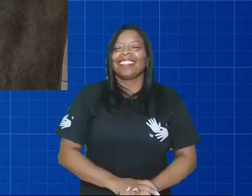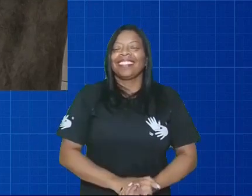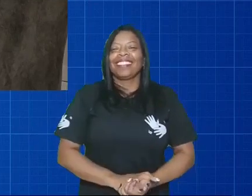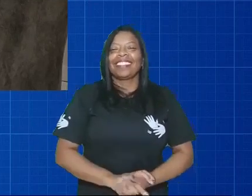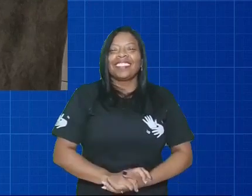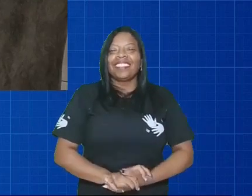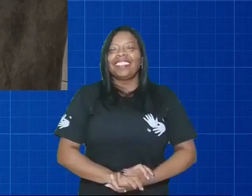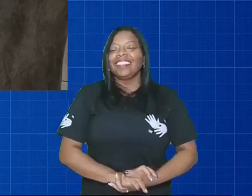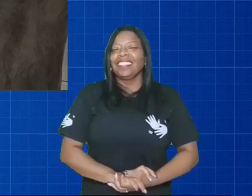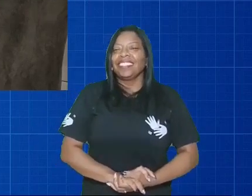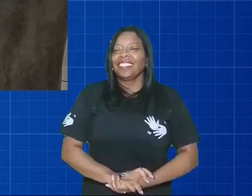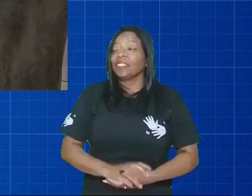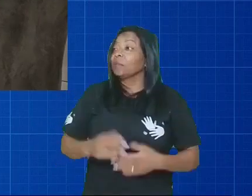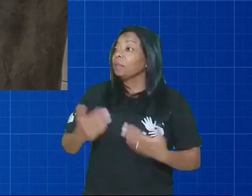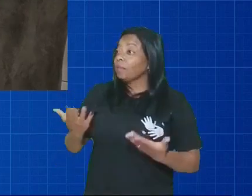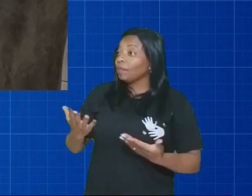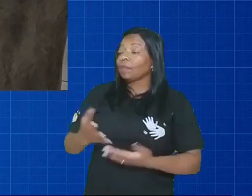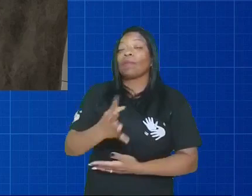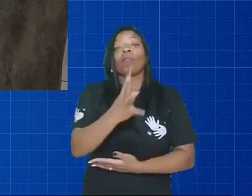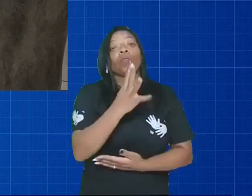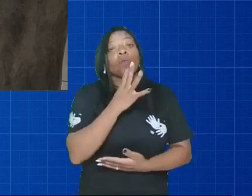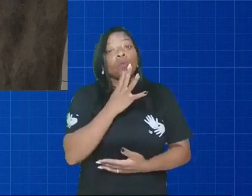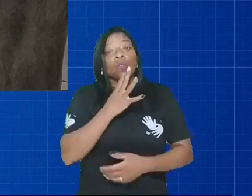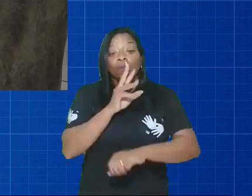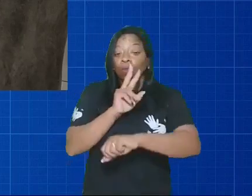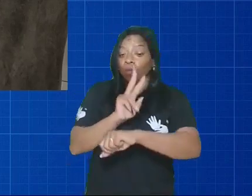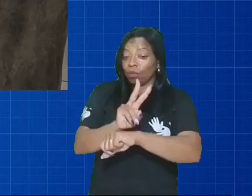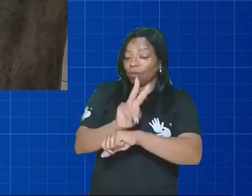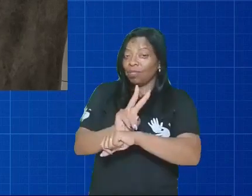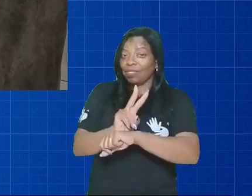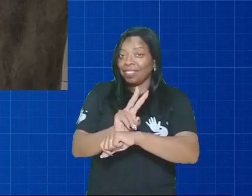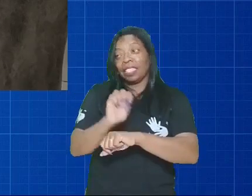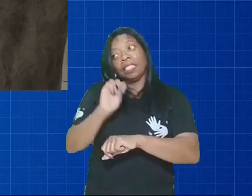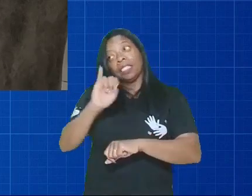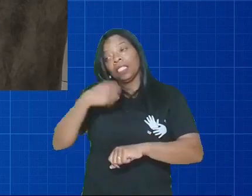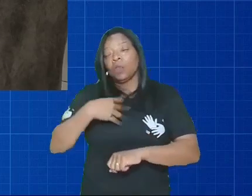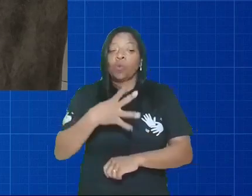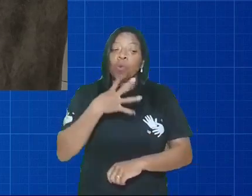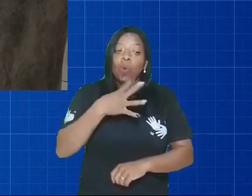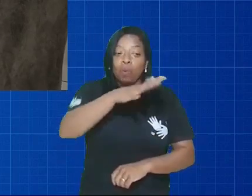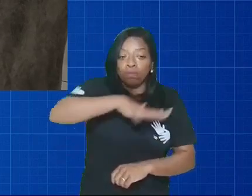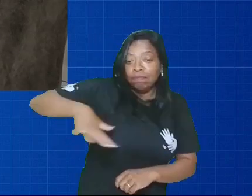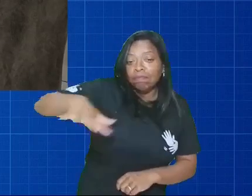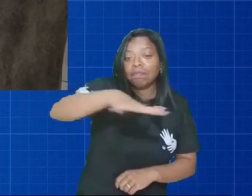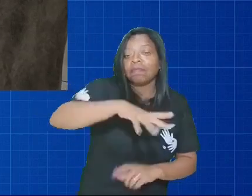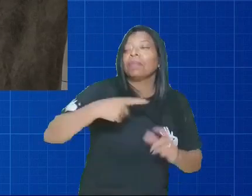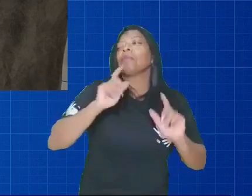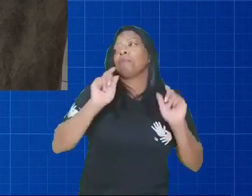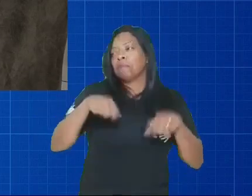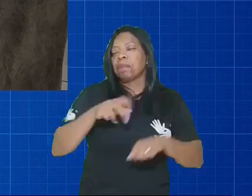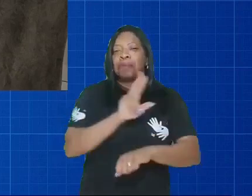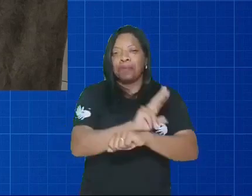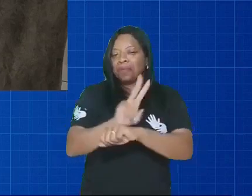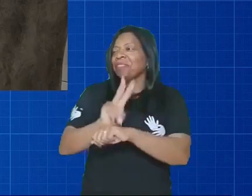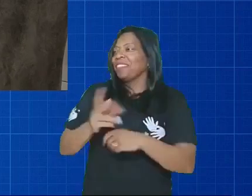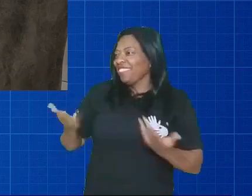O conhecer para cuidar, né? Eu acho que seria assim que a gente podia fazer de referência, né? A partir do